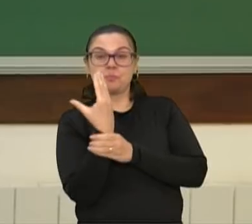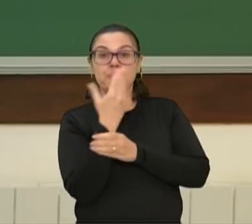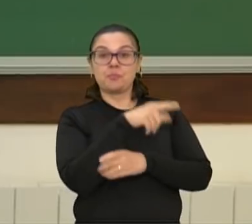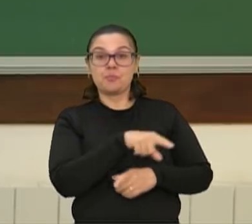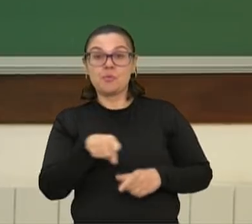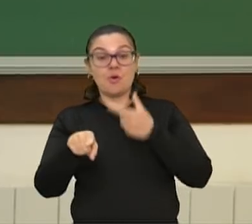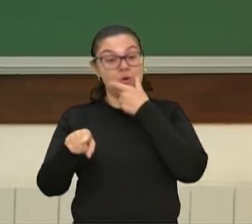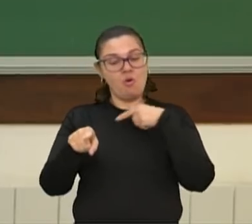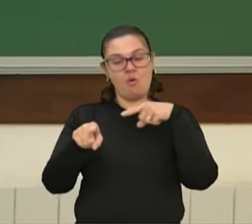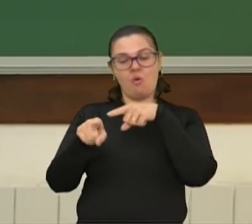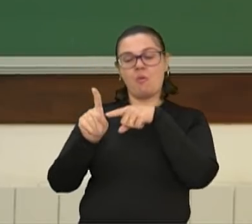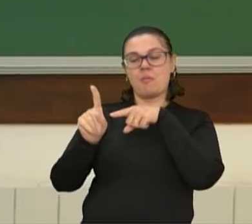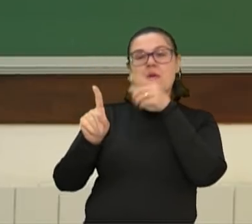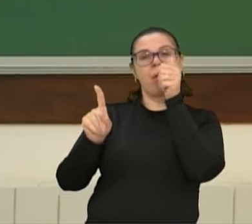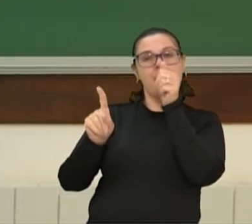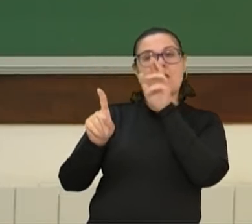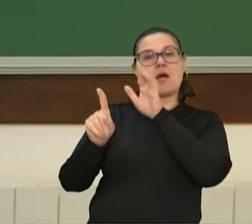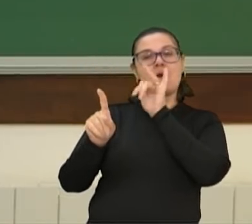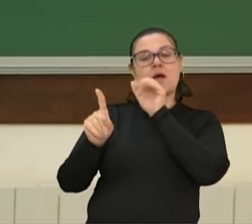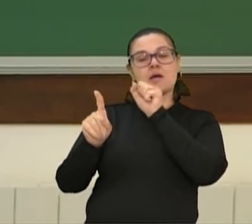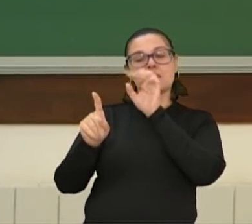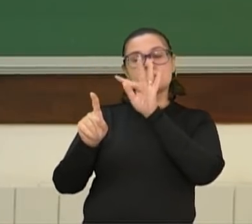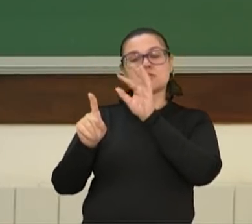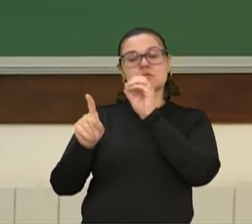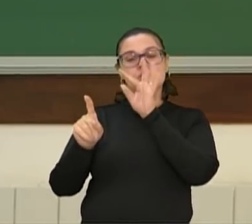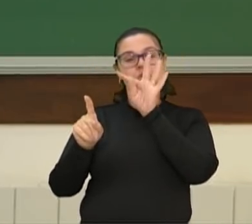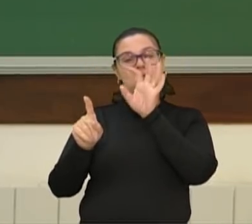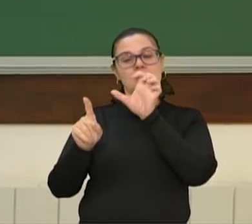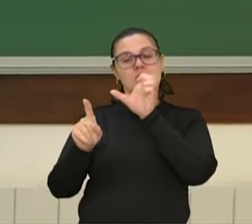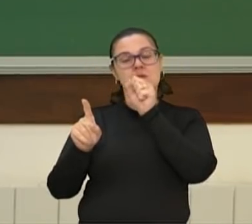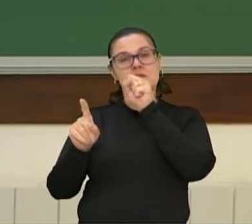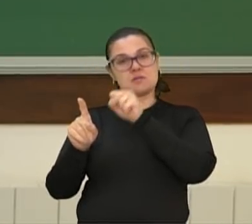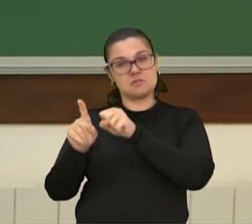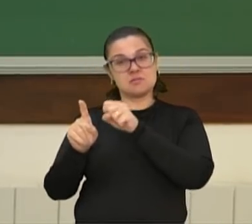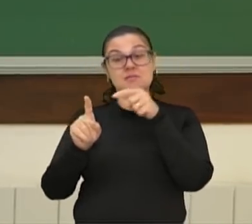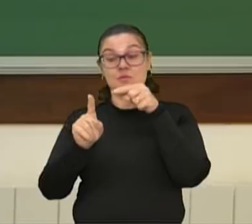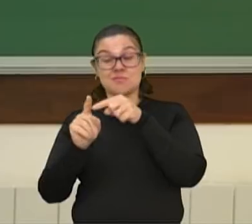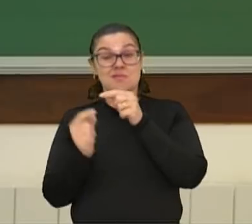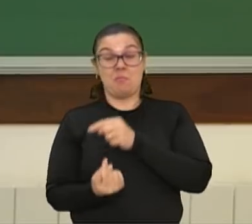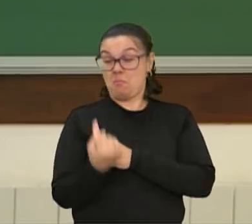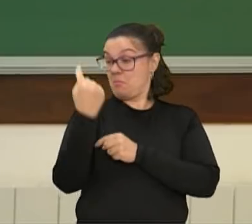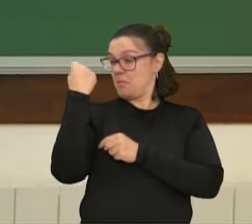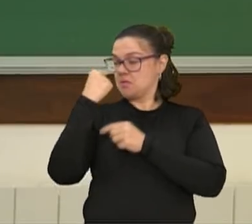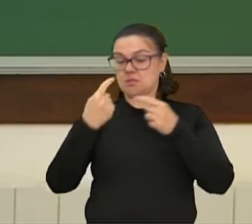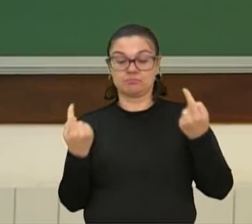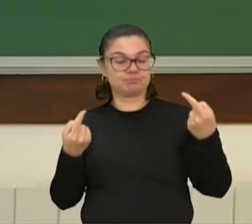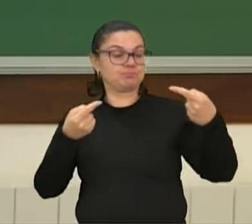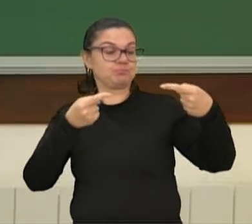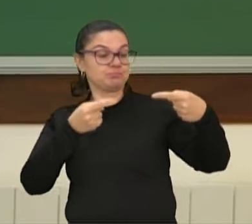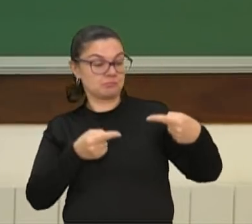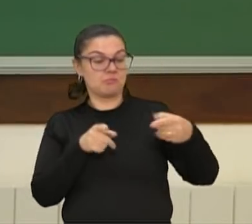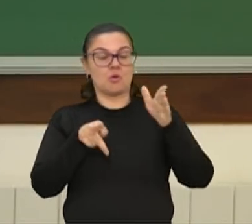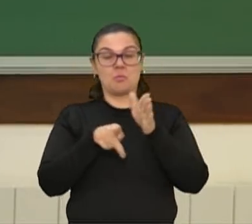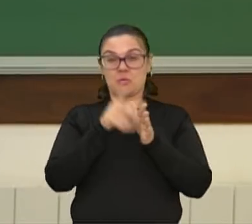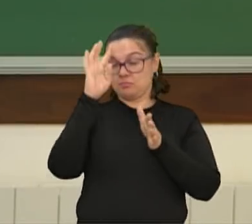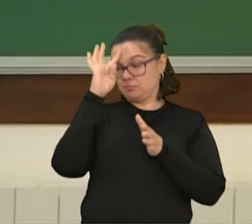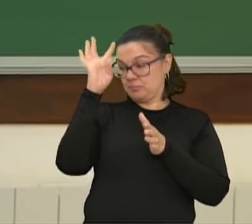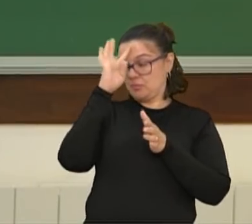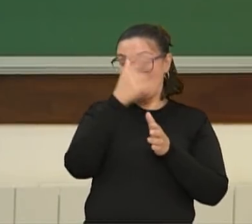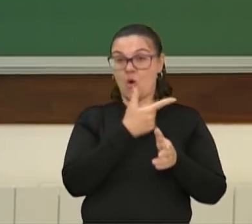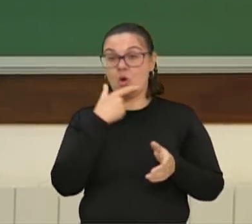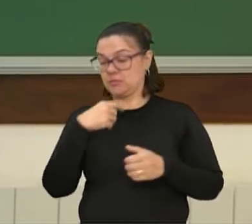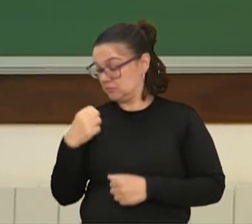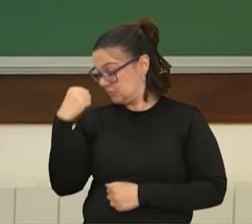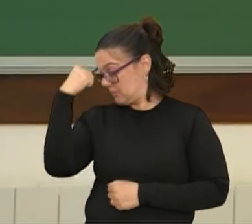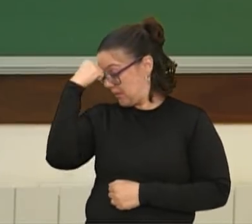de Aristóteles. E agora sim, se Aristóteles lá no passado confrontava as ideias de